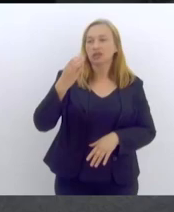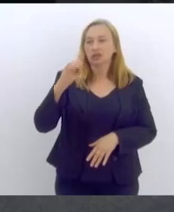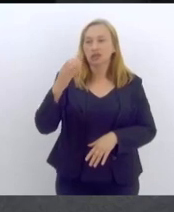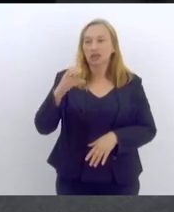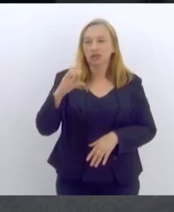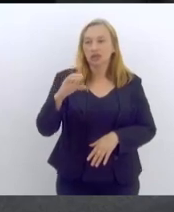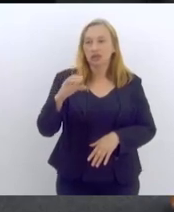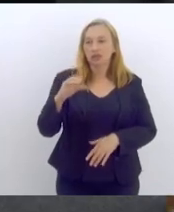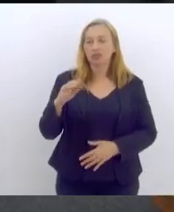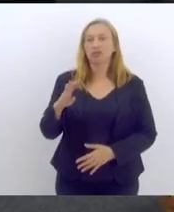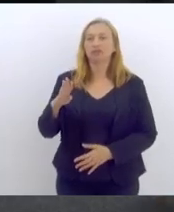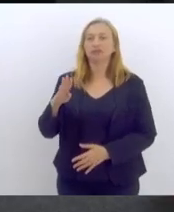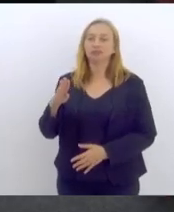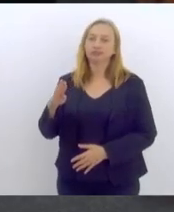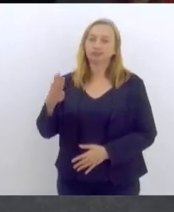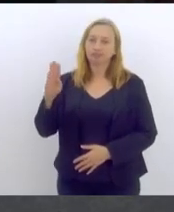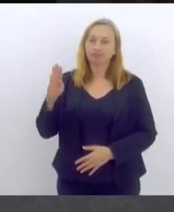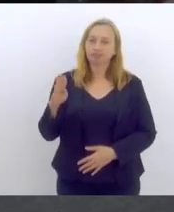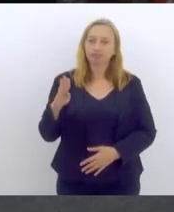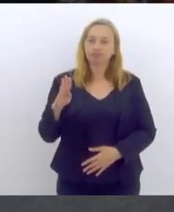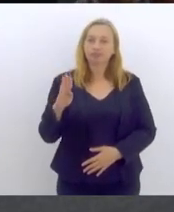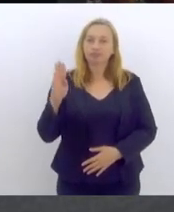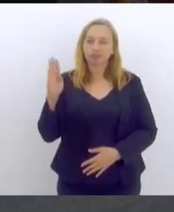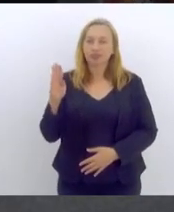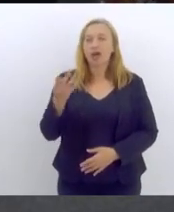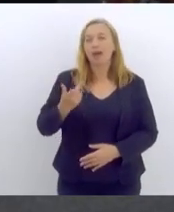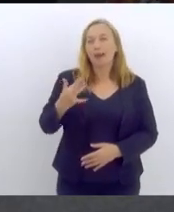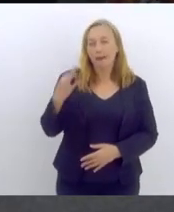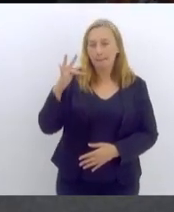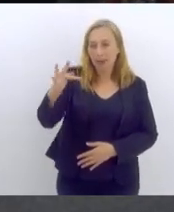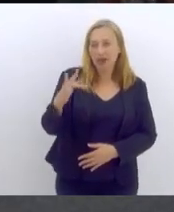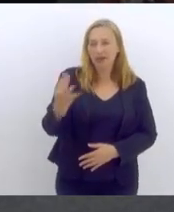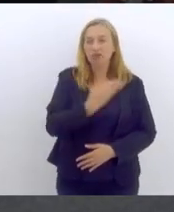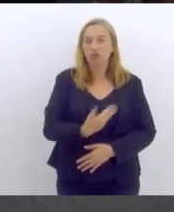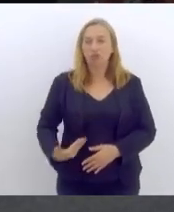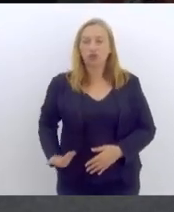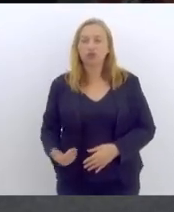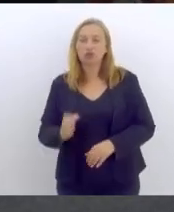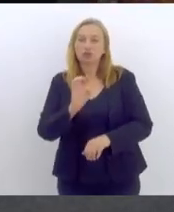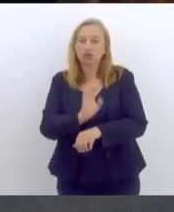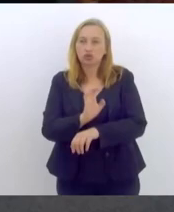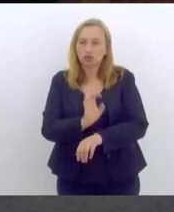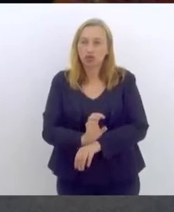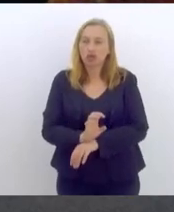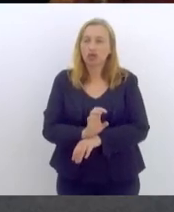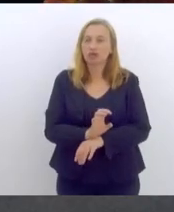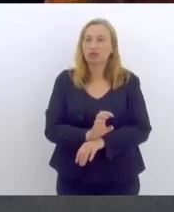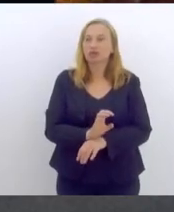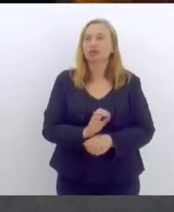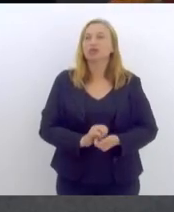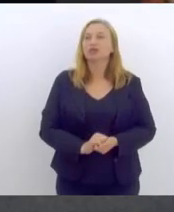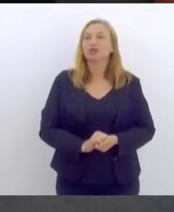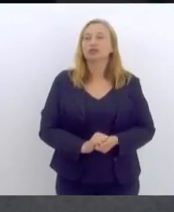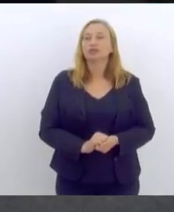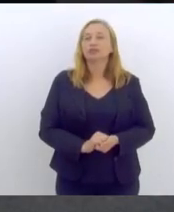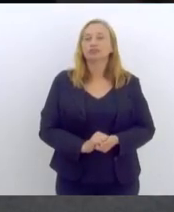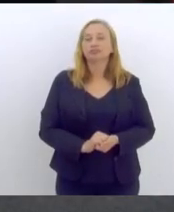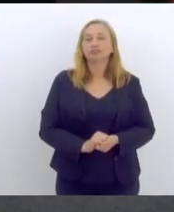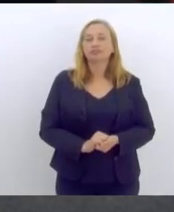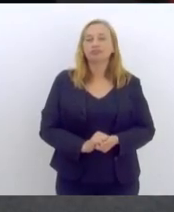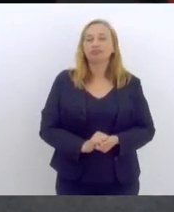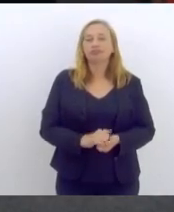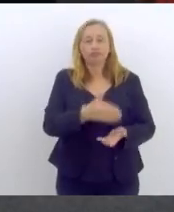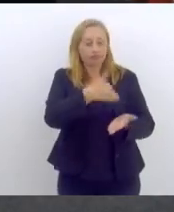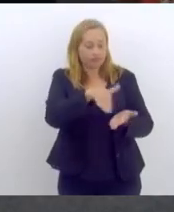em breve, nós já começamos a tratativas com o governo do Estado, com a participação de Vossa Excelência ainda, na época, como secretário